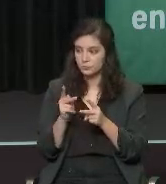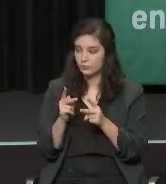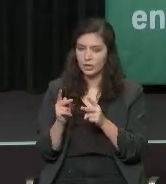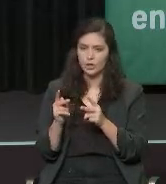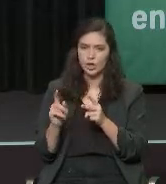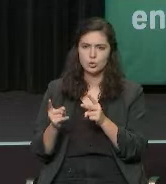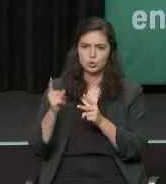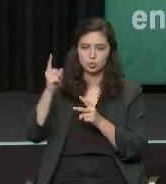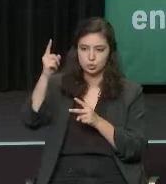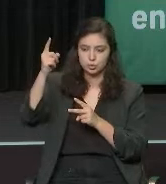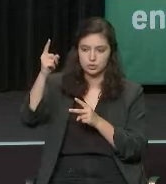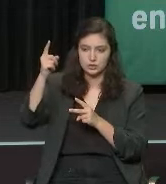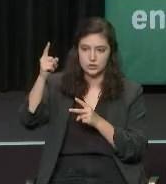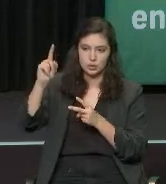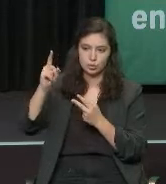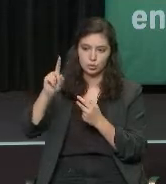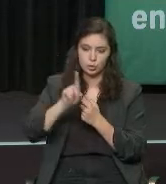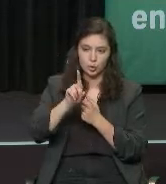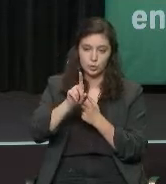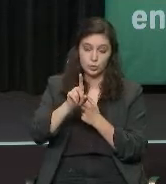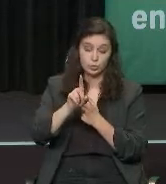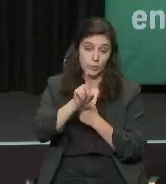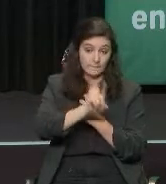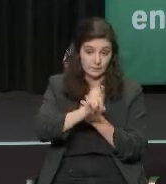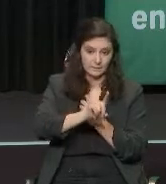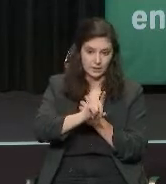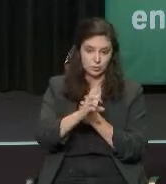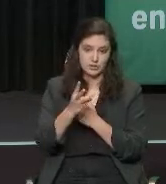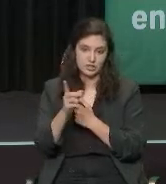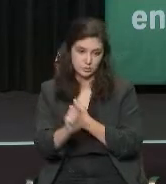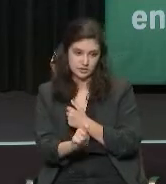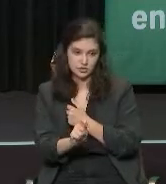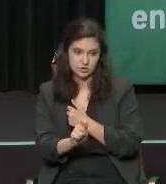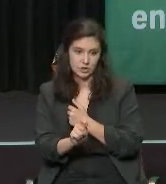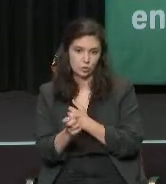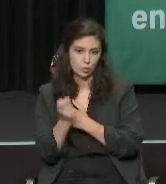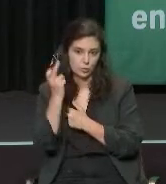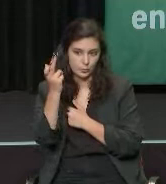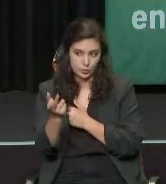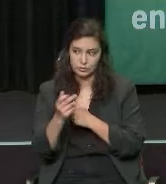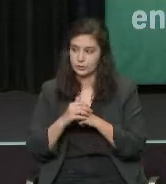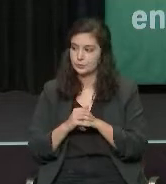Ambos estes satélites serão lançados no primeiro trimestre do próximo ano.